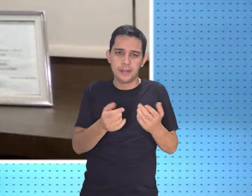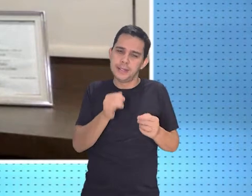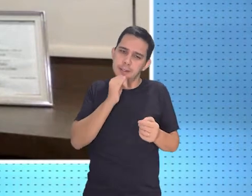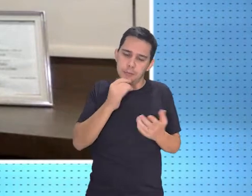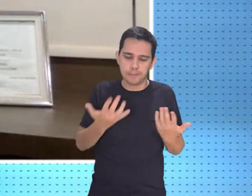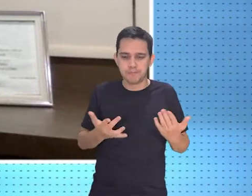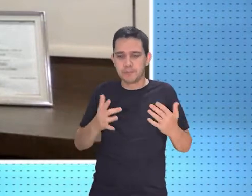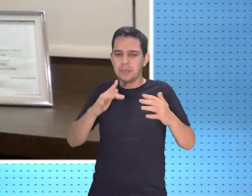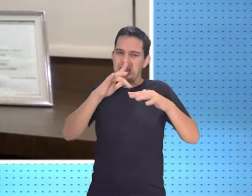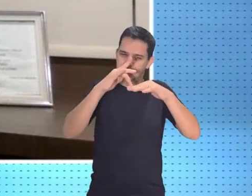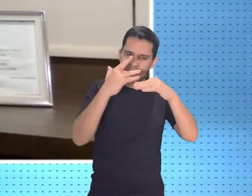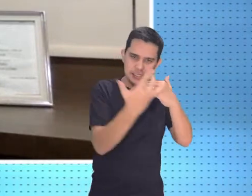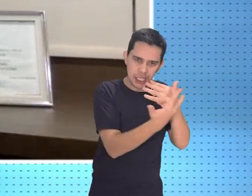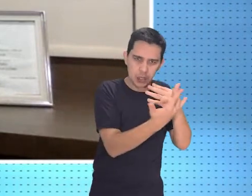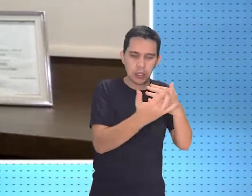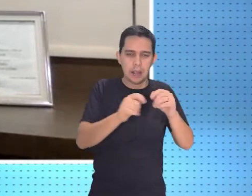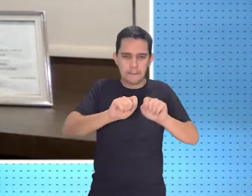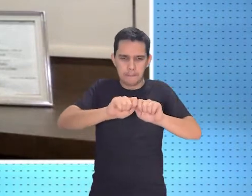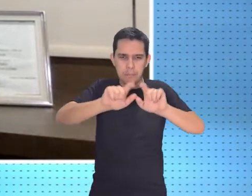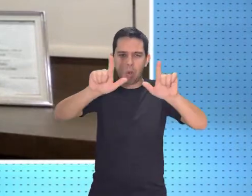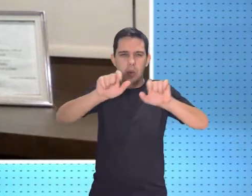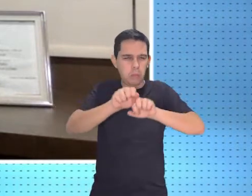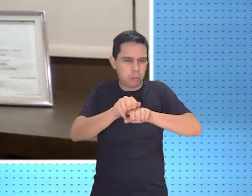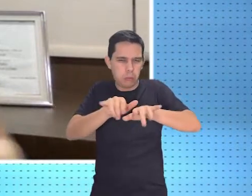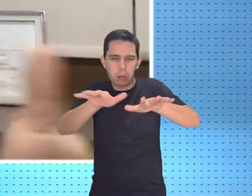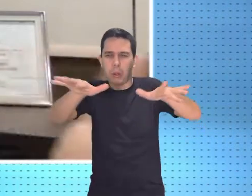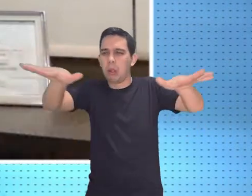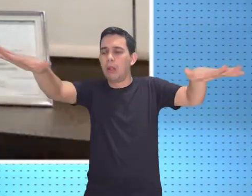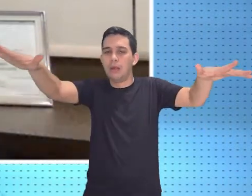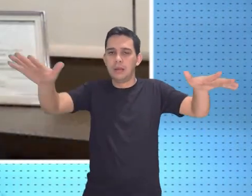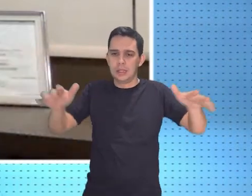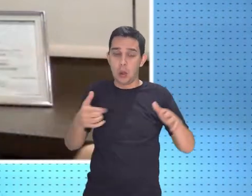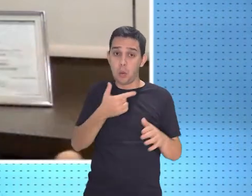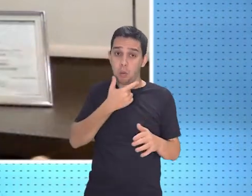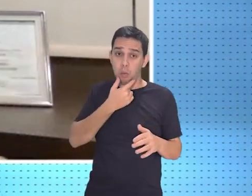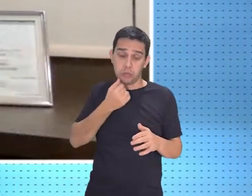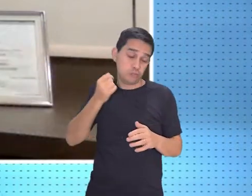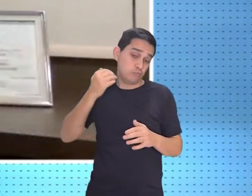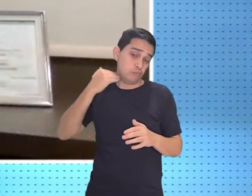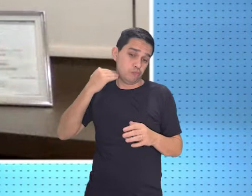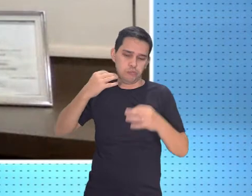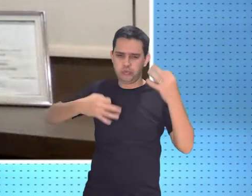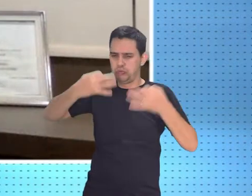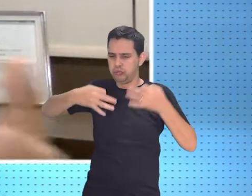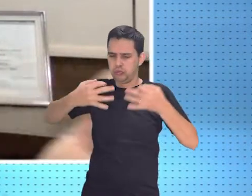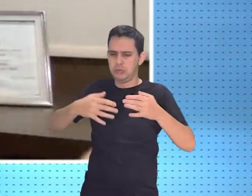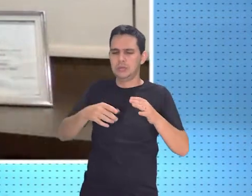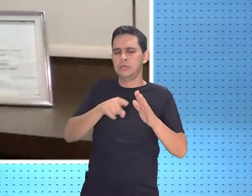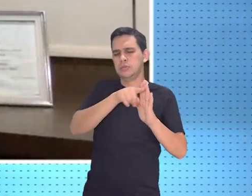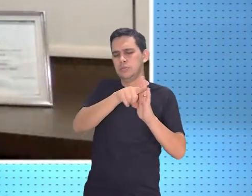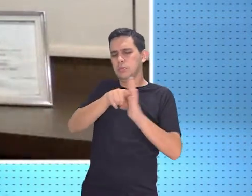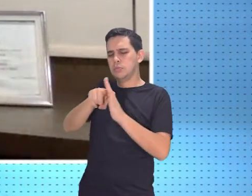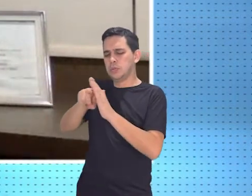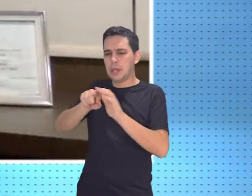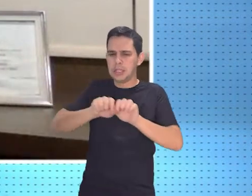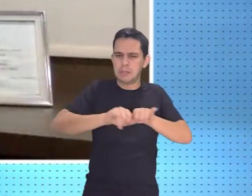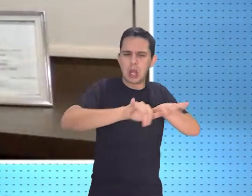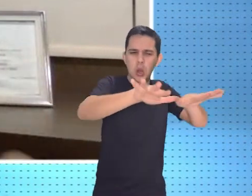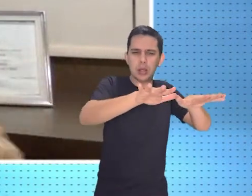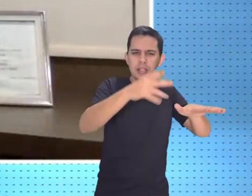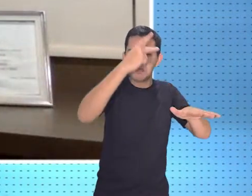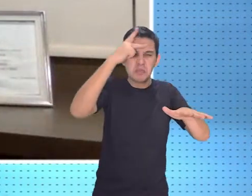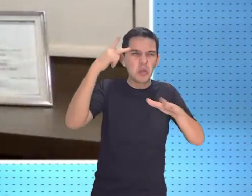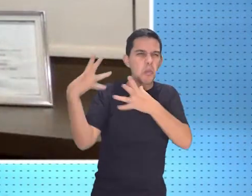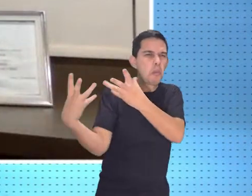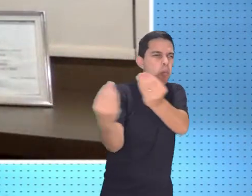sociais, o julgador ele vai avaliar qual que foi a extensão, quantas pessoas possivelmente tomaram conhecimento daquilo,